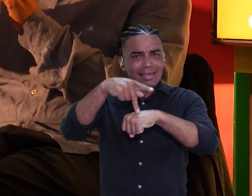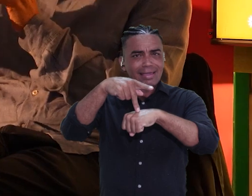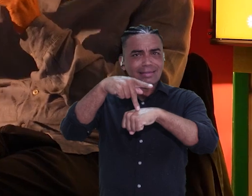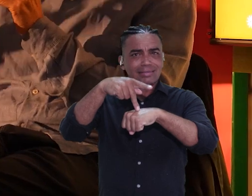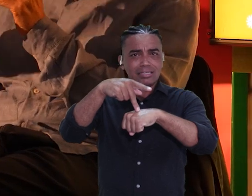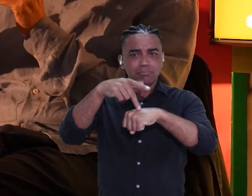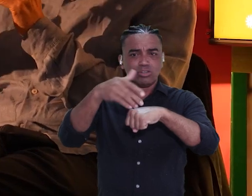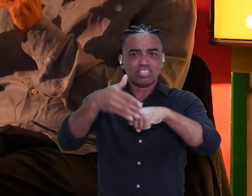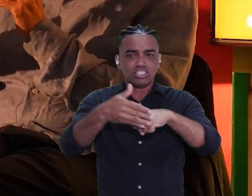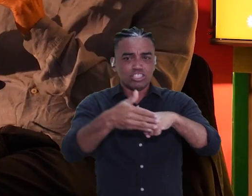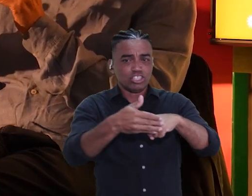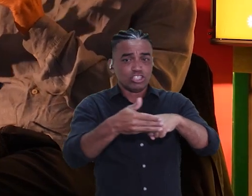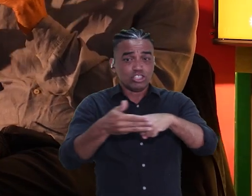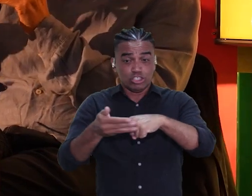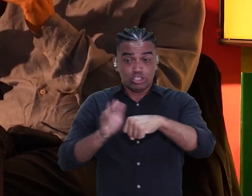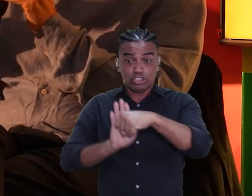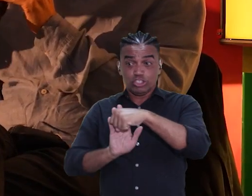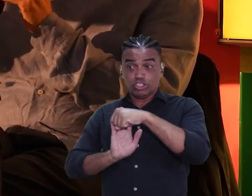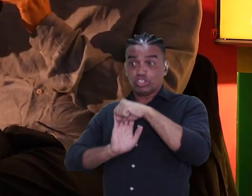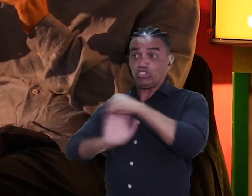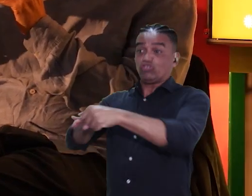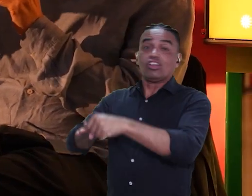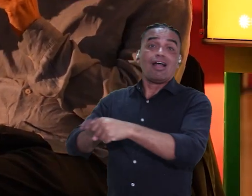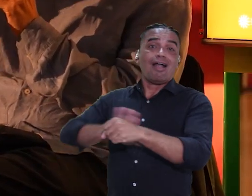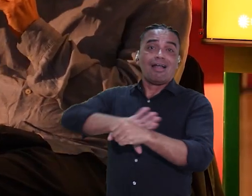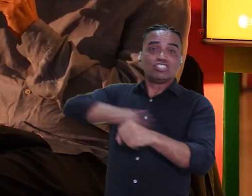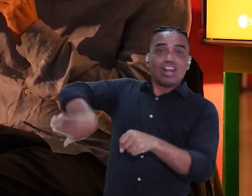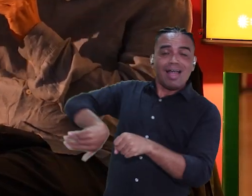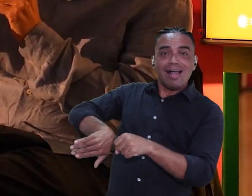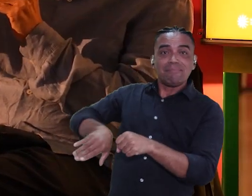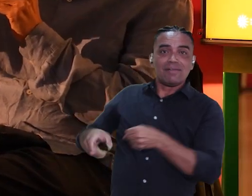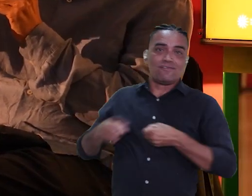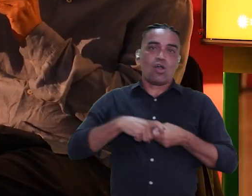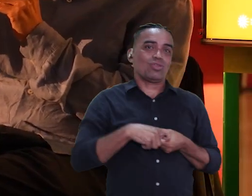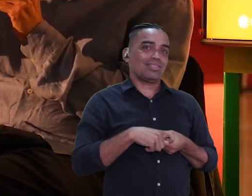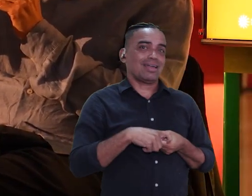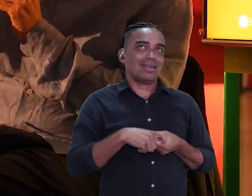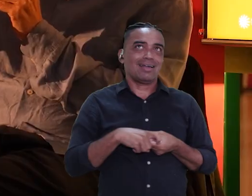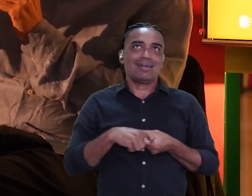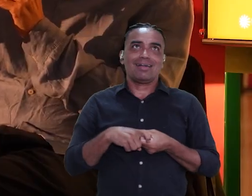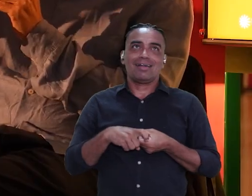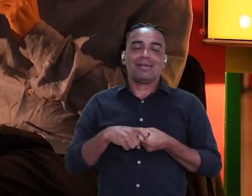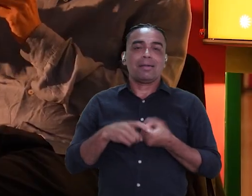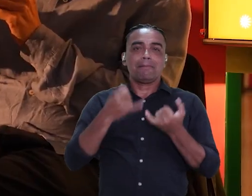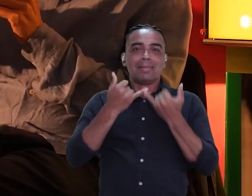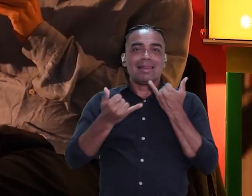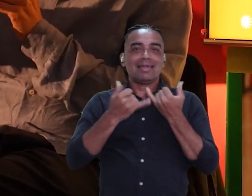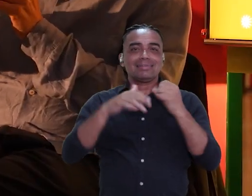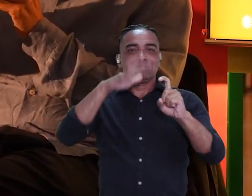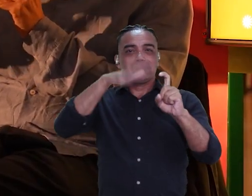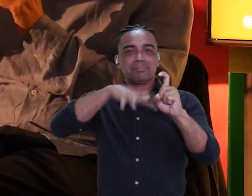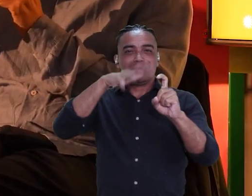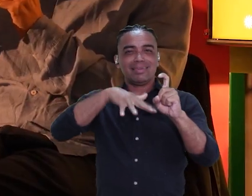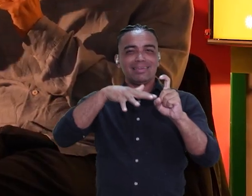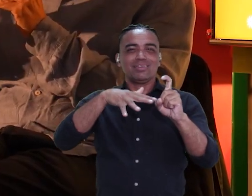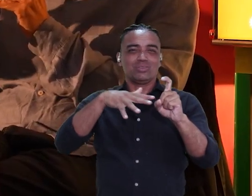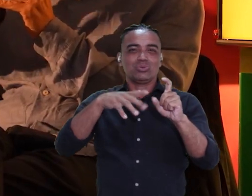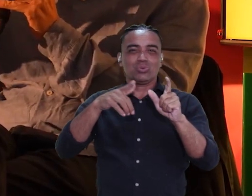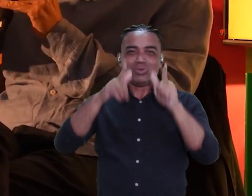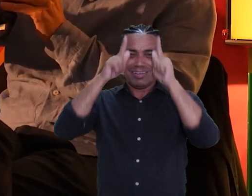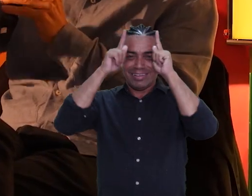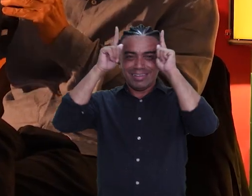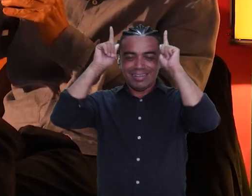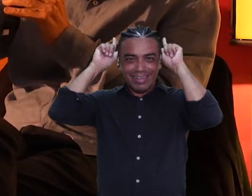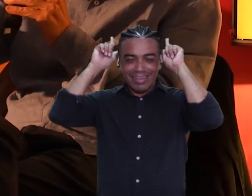removida e que volta, remete a um outro mito ocidental, né, grego, que é o suplício